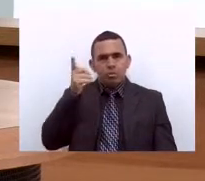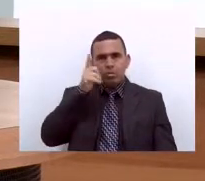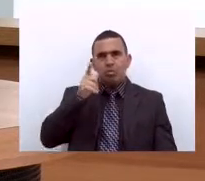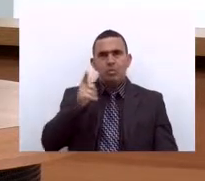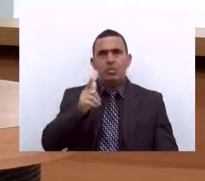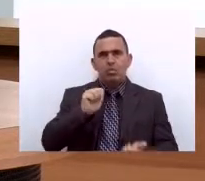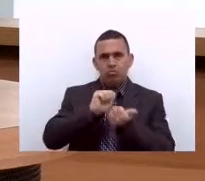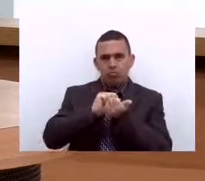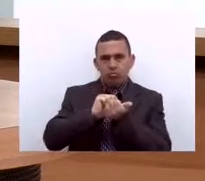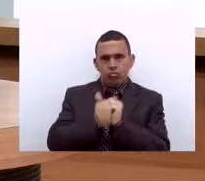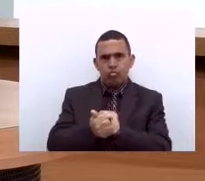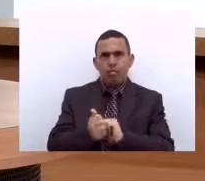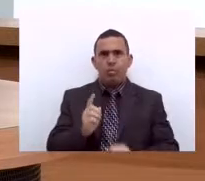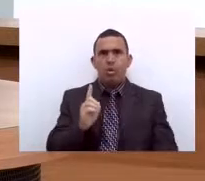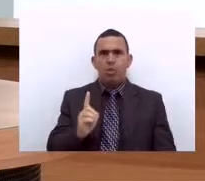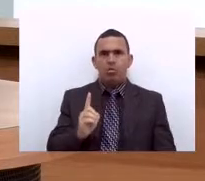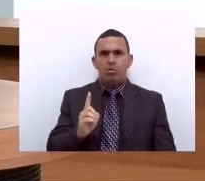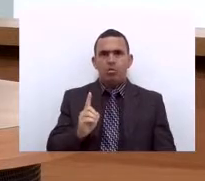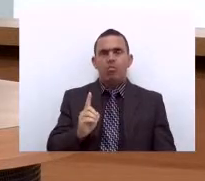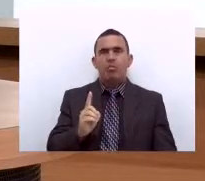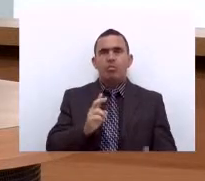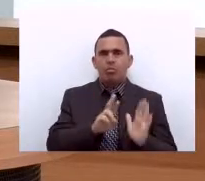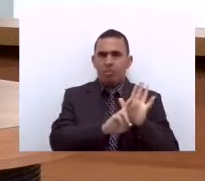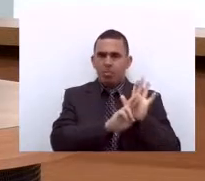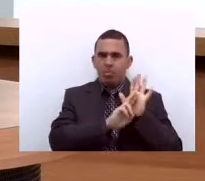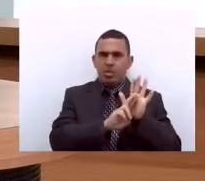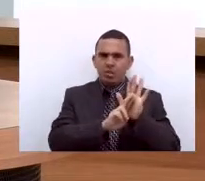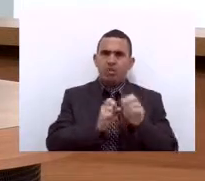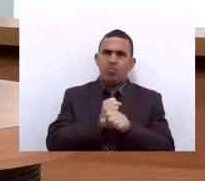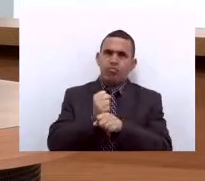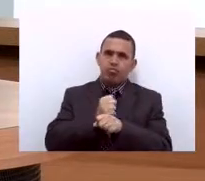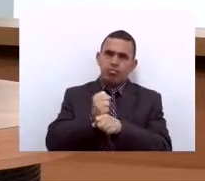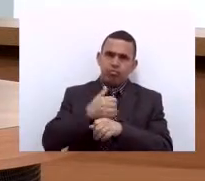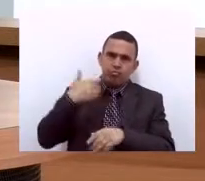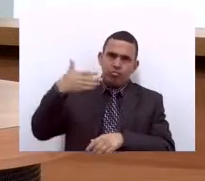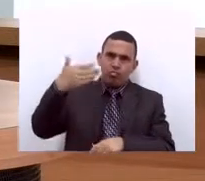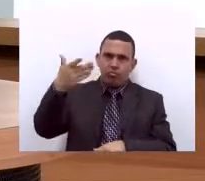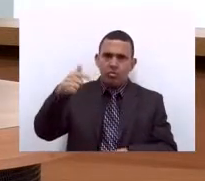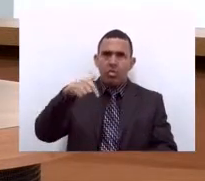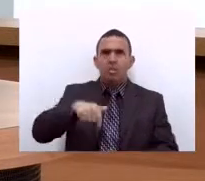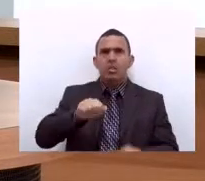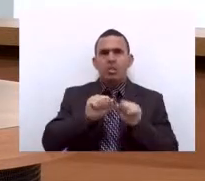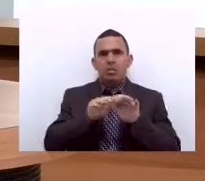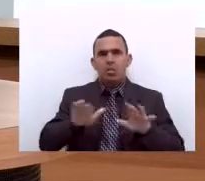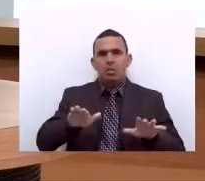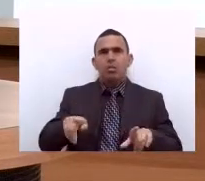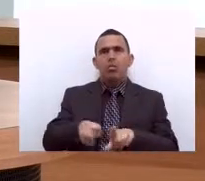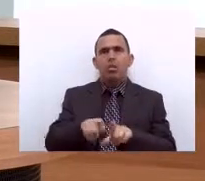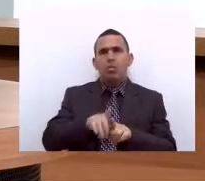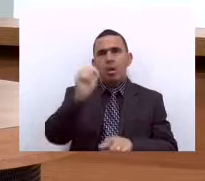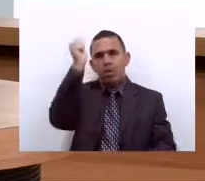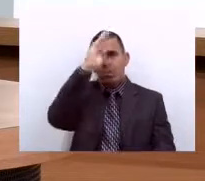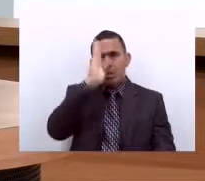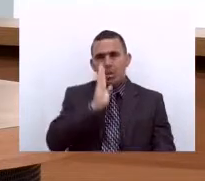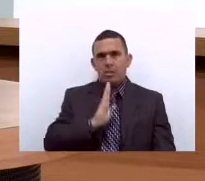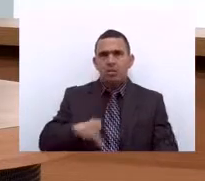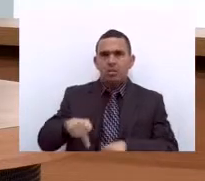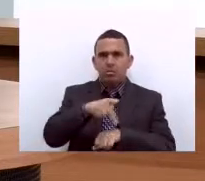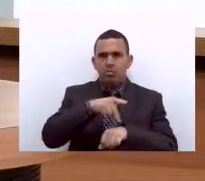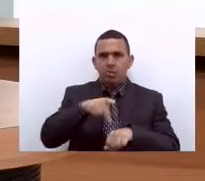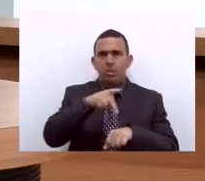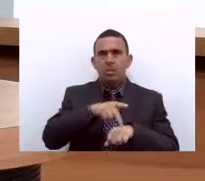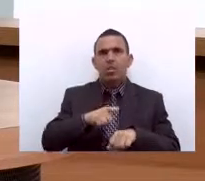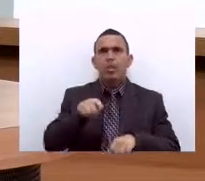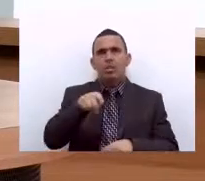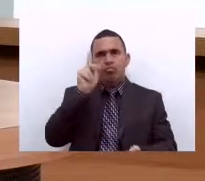que represente muito bem daqui alguns anos a nossa cidade, o nosso país, e que realmente você